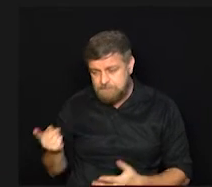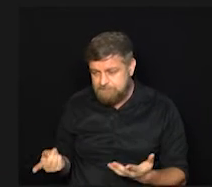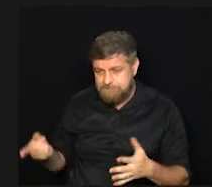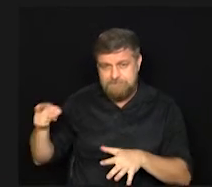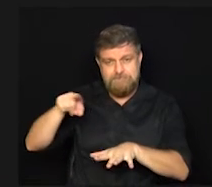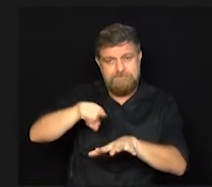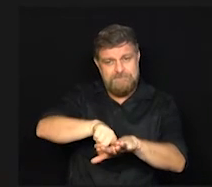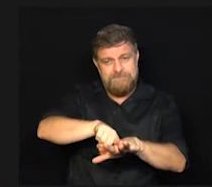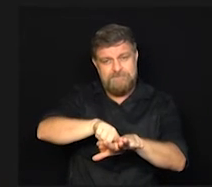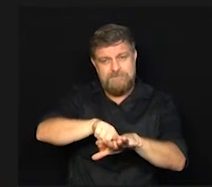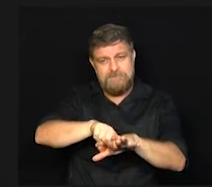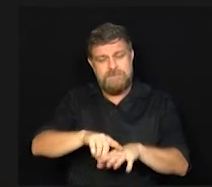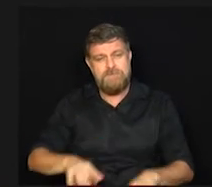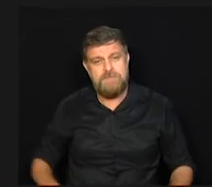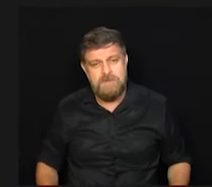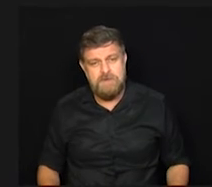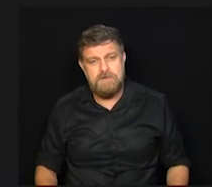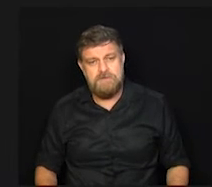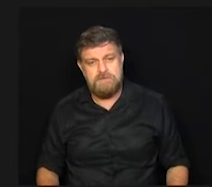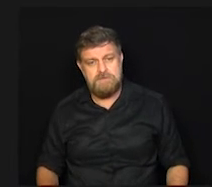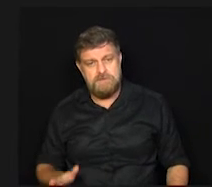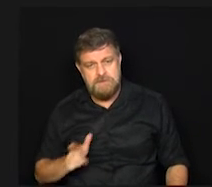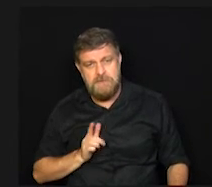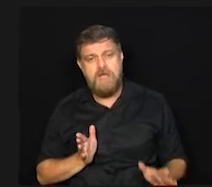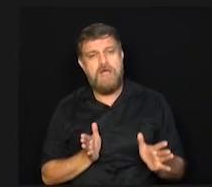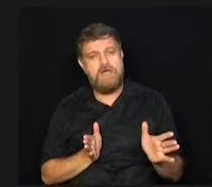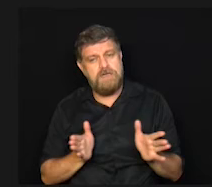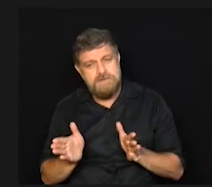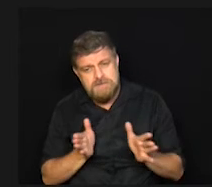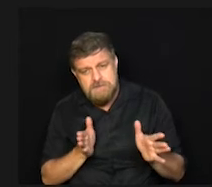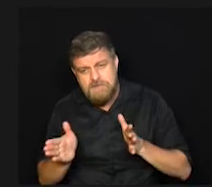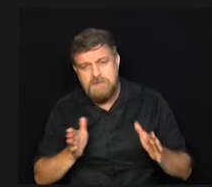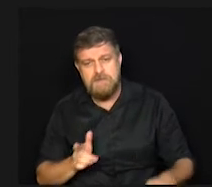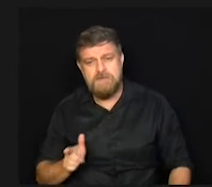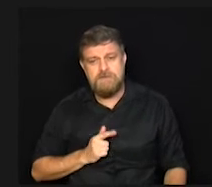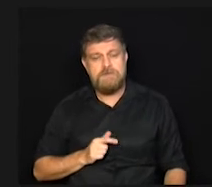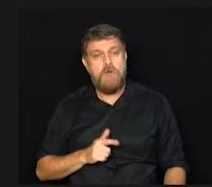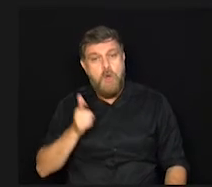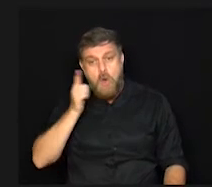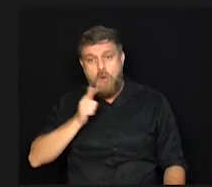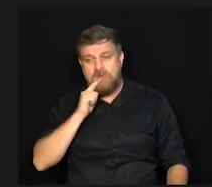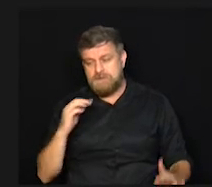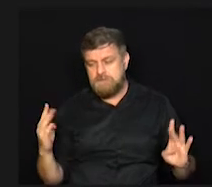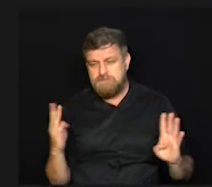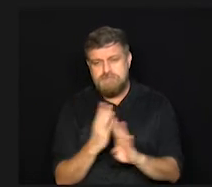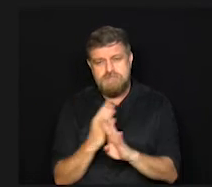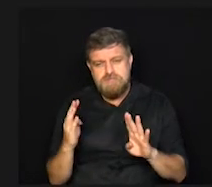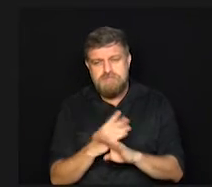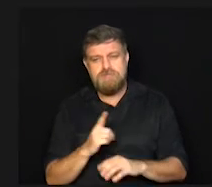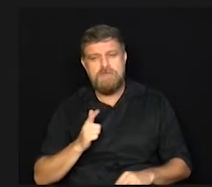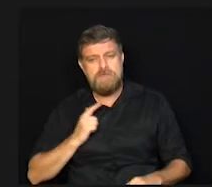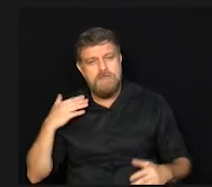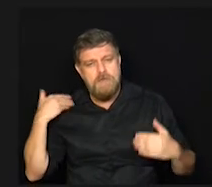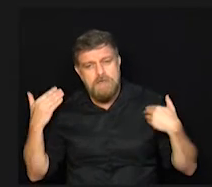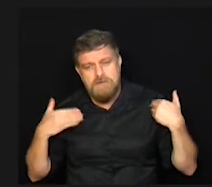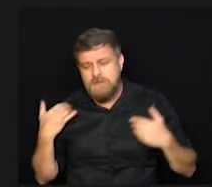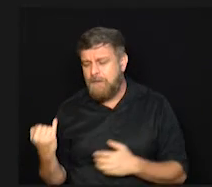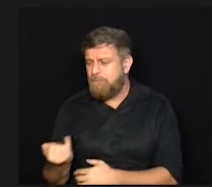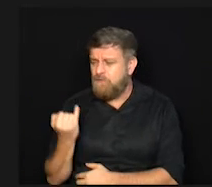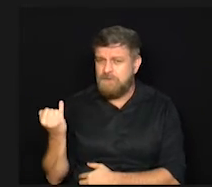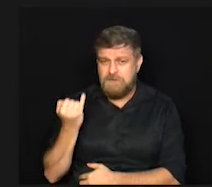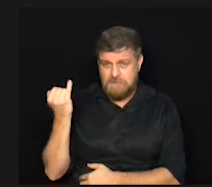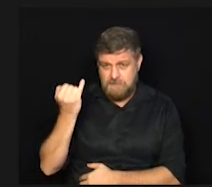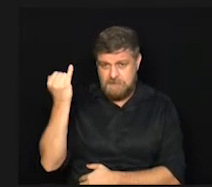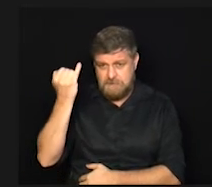público, incluir esse público para ter acessibilidade, a ter mobilidade, a ter lazer, isso é muito importante. Parabenizar